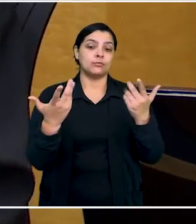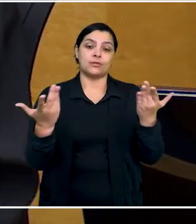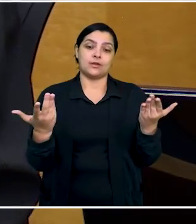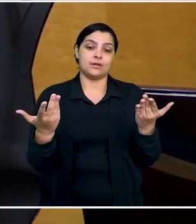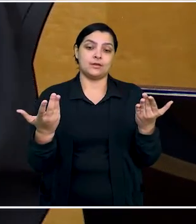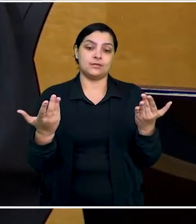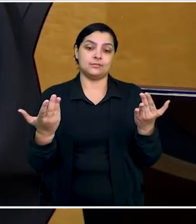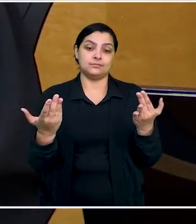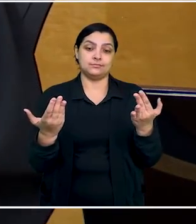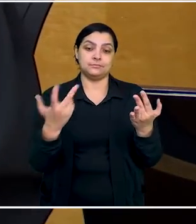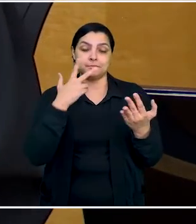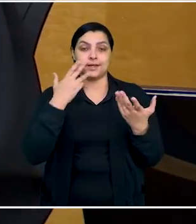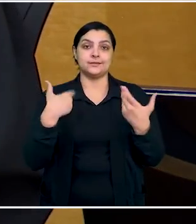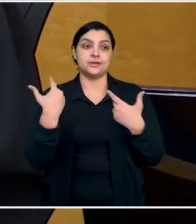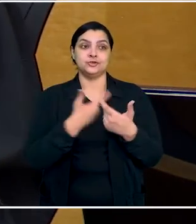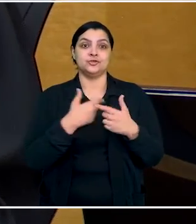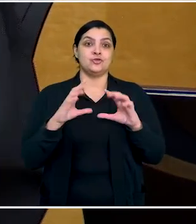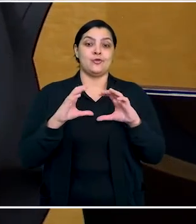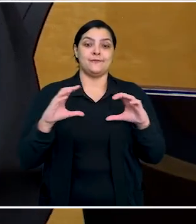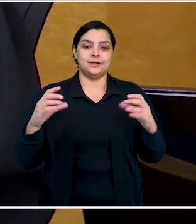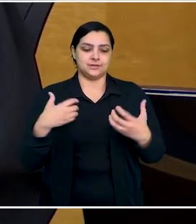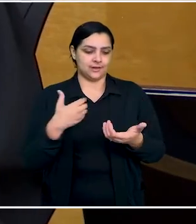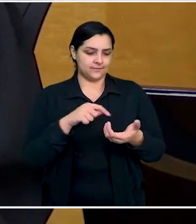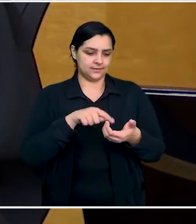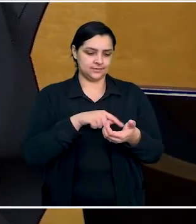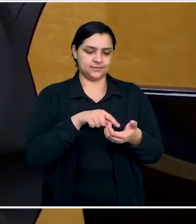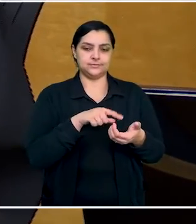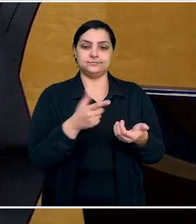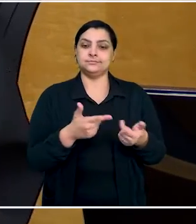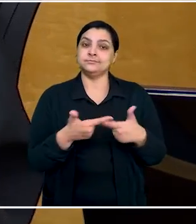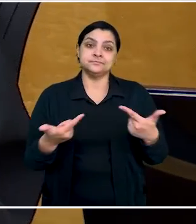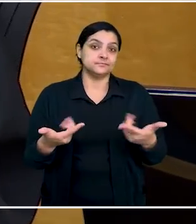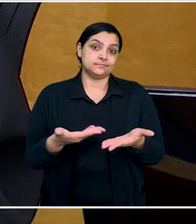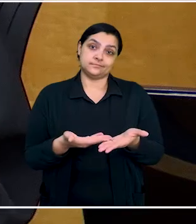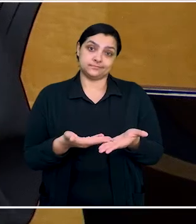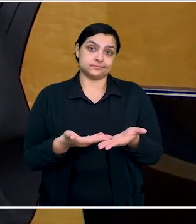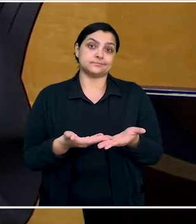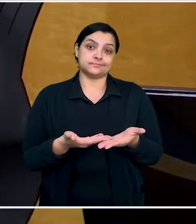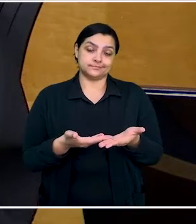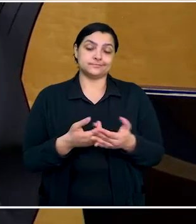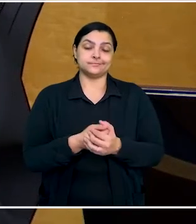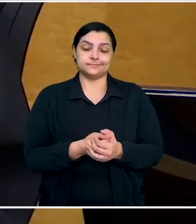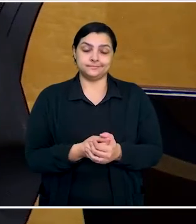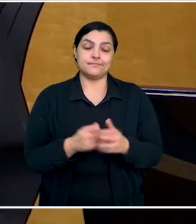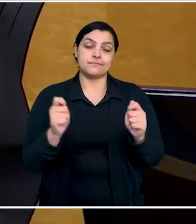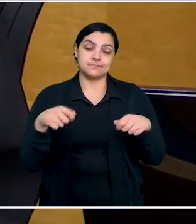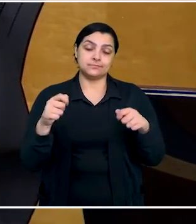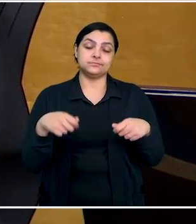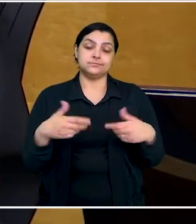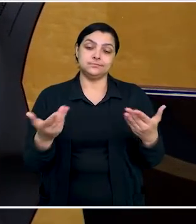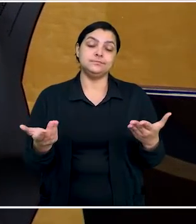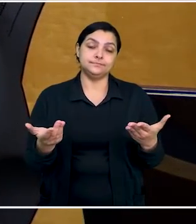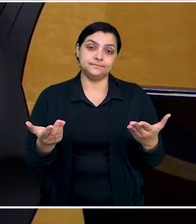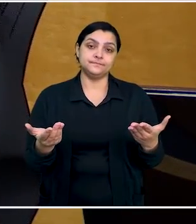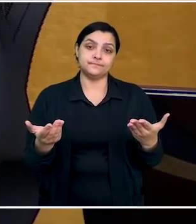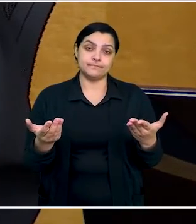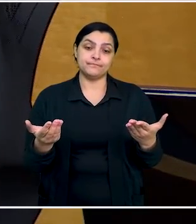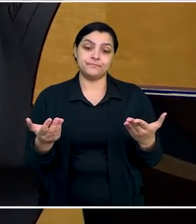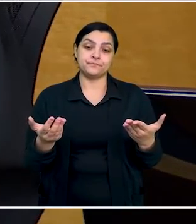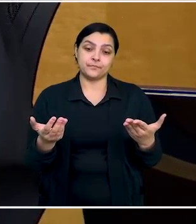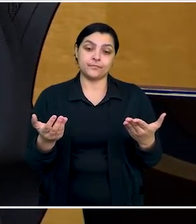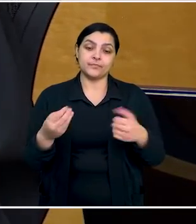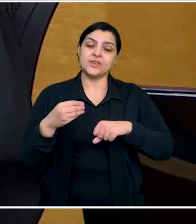conforto possível fora da rede, por uma série de razões, de sorte que é possível, me parece plenamente possível, talvez mais até do que